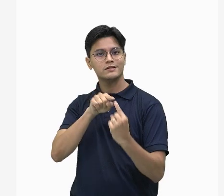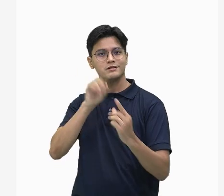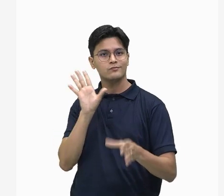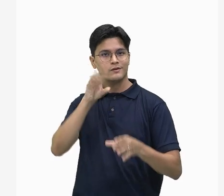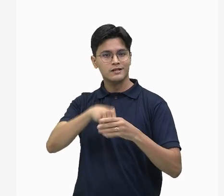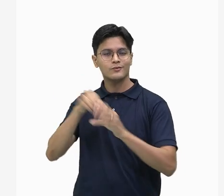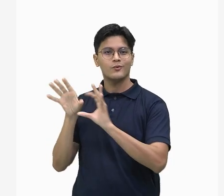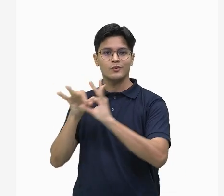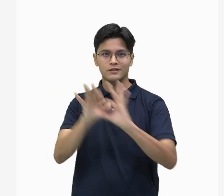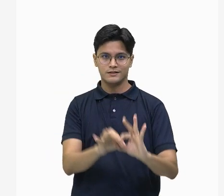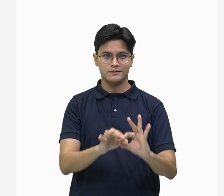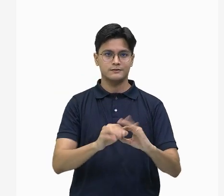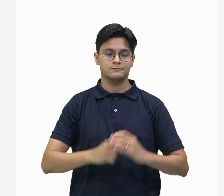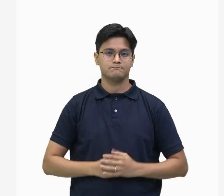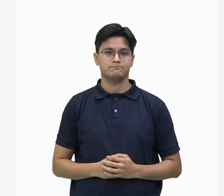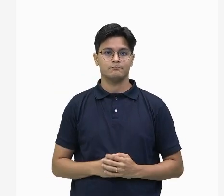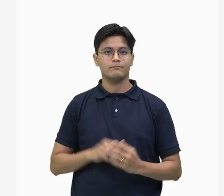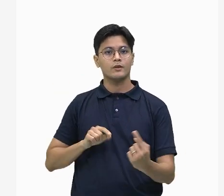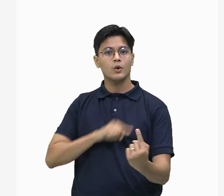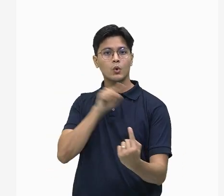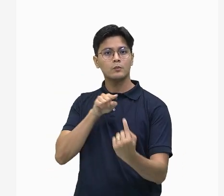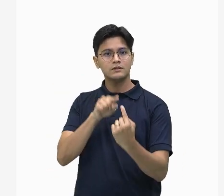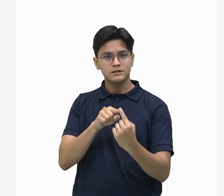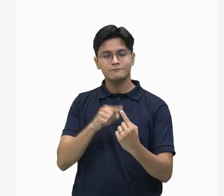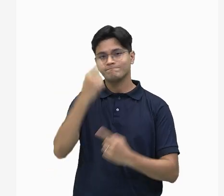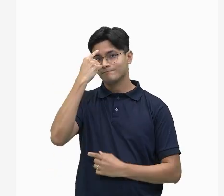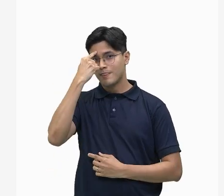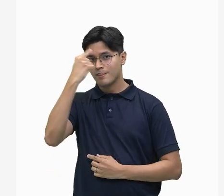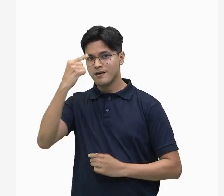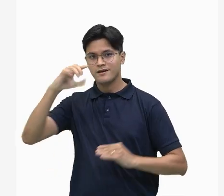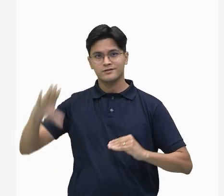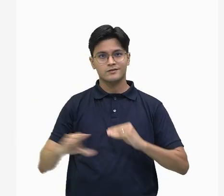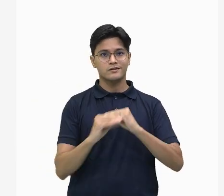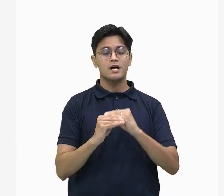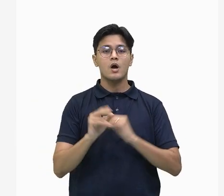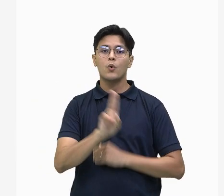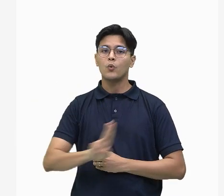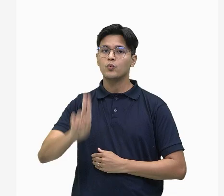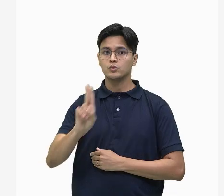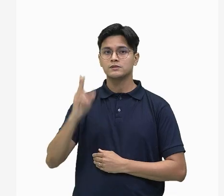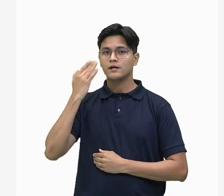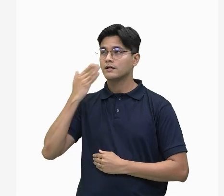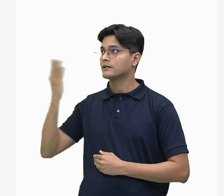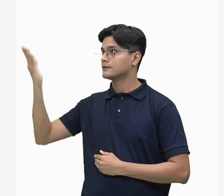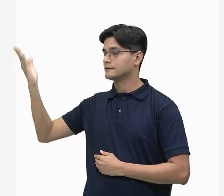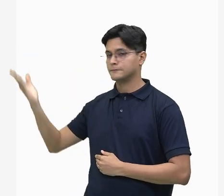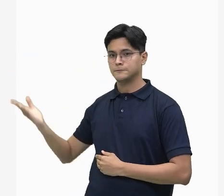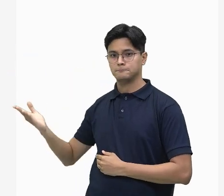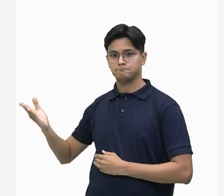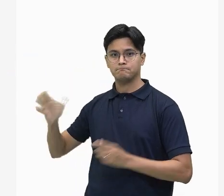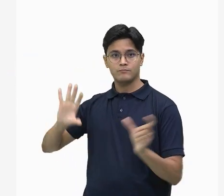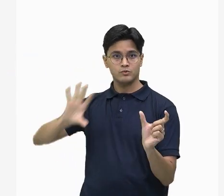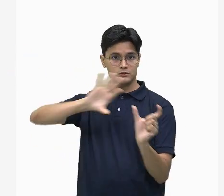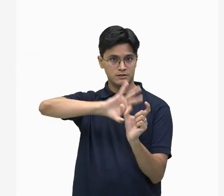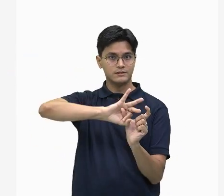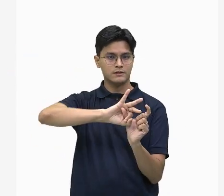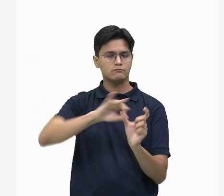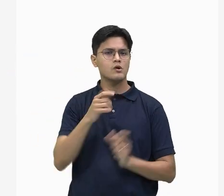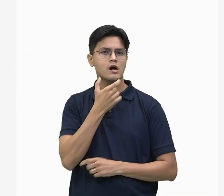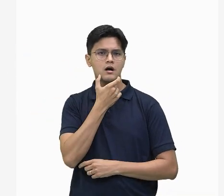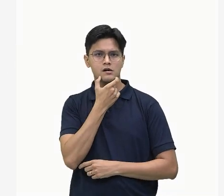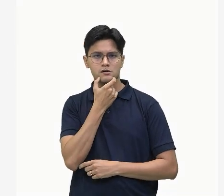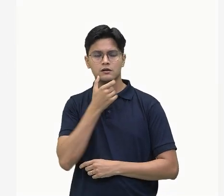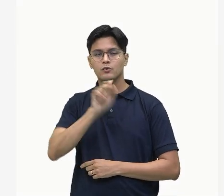contexto. Para adicionar ideias, nós utilizamos, então, essas conjunções, que em inglês é addition. And é a